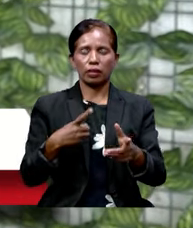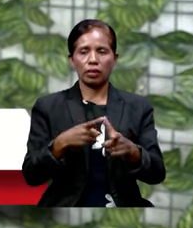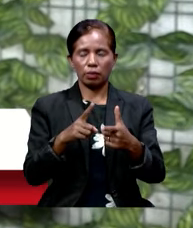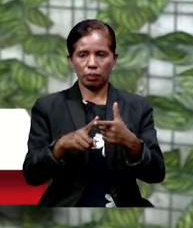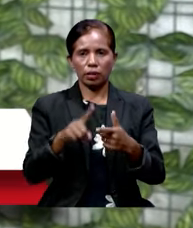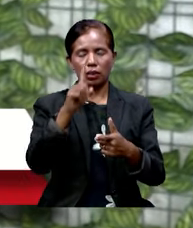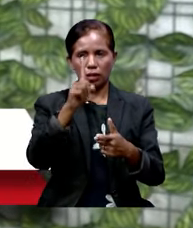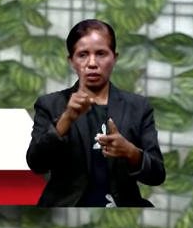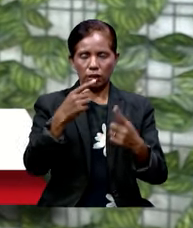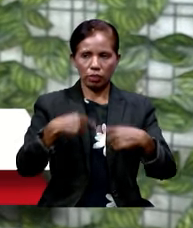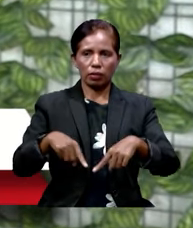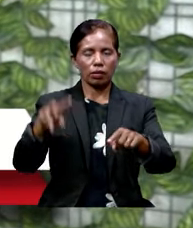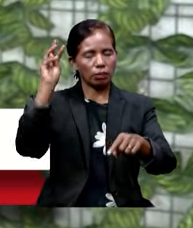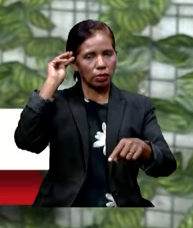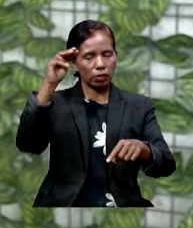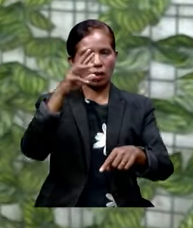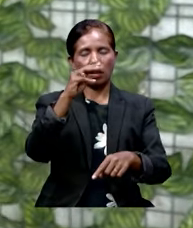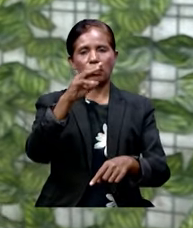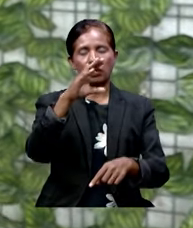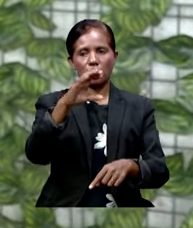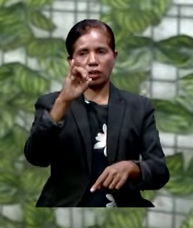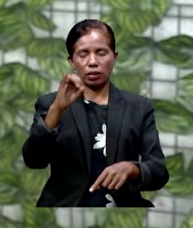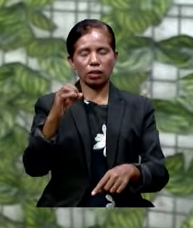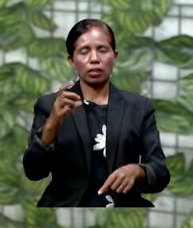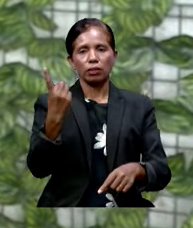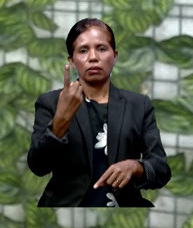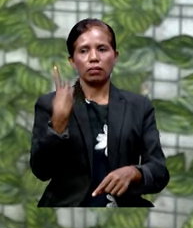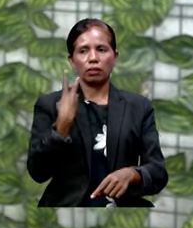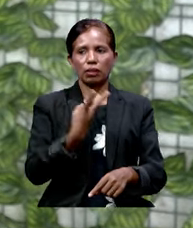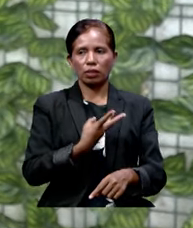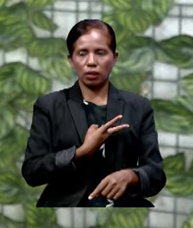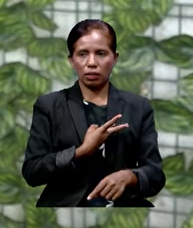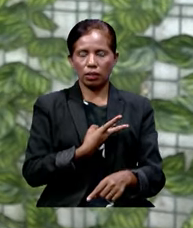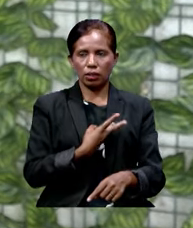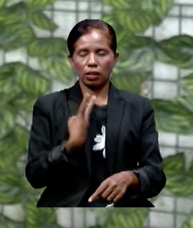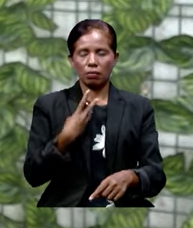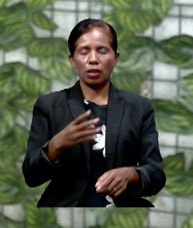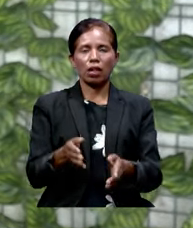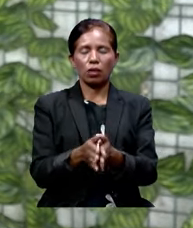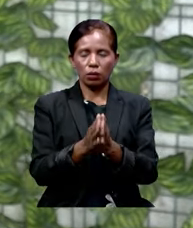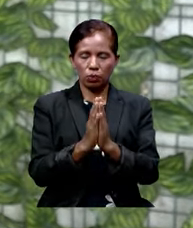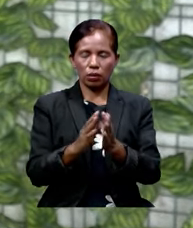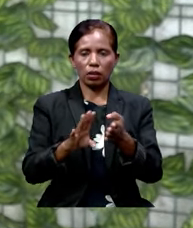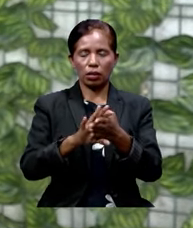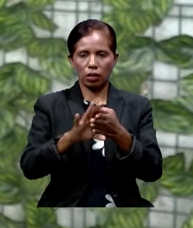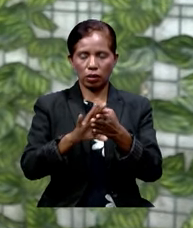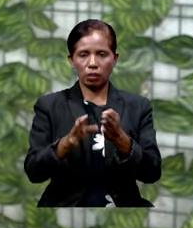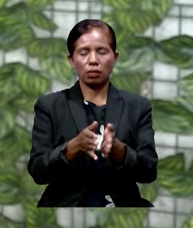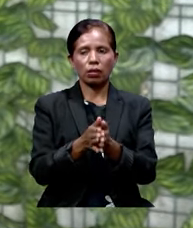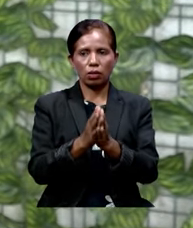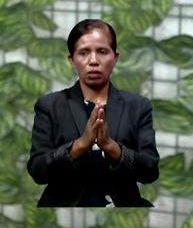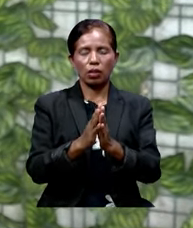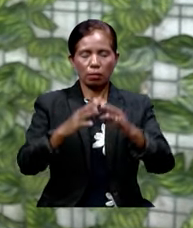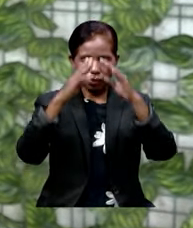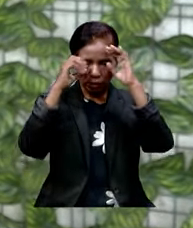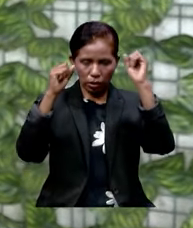que fila falha o Ministério Comércio e Indústria ela também há então há o rascal o período vai aí comunicação com o presidente função